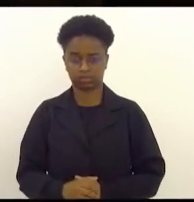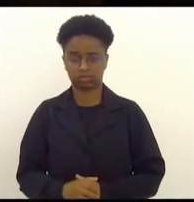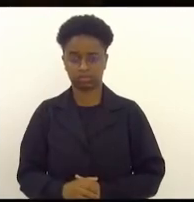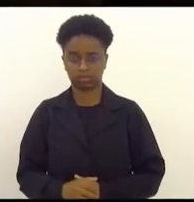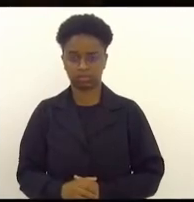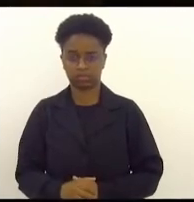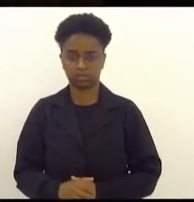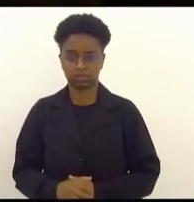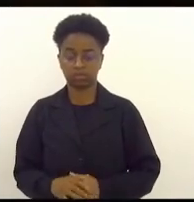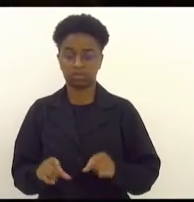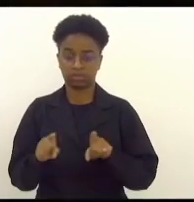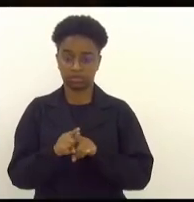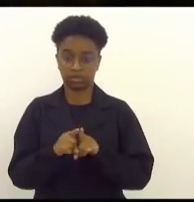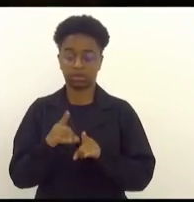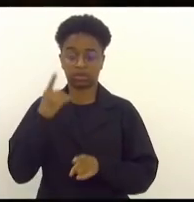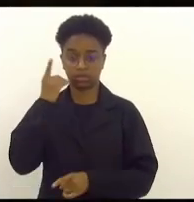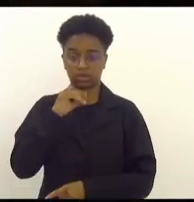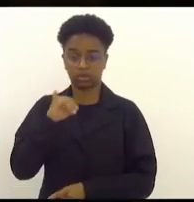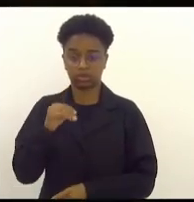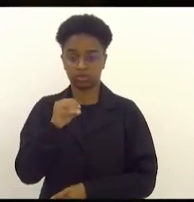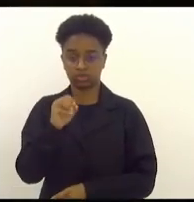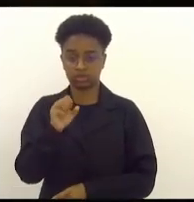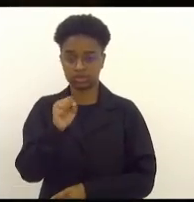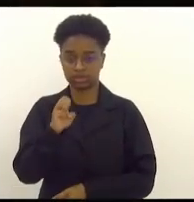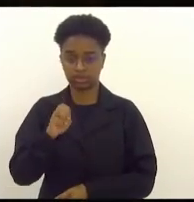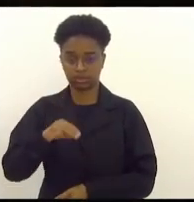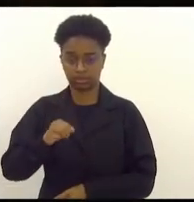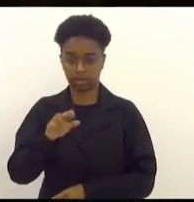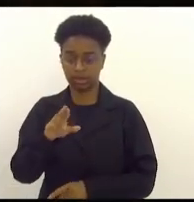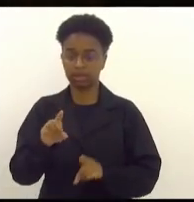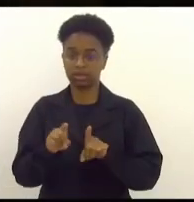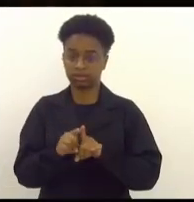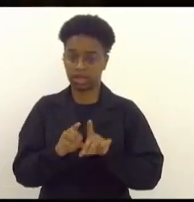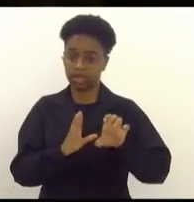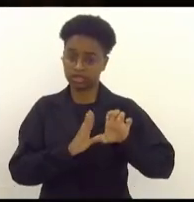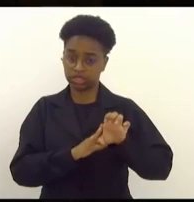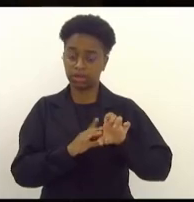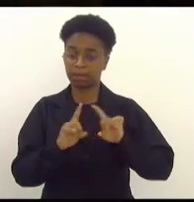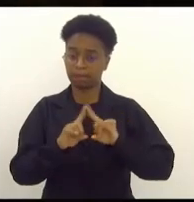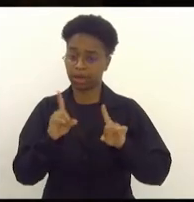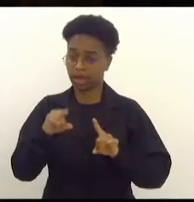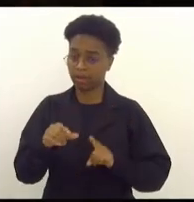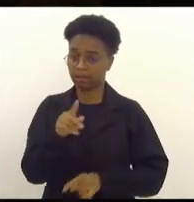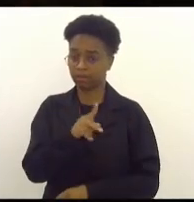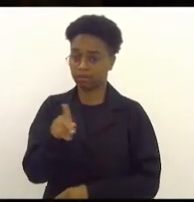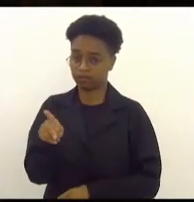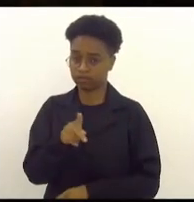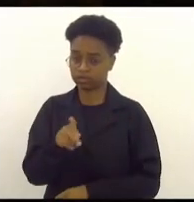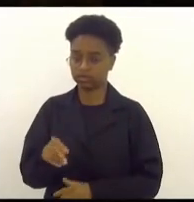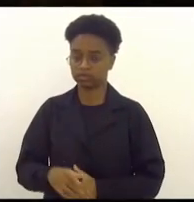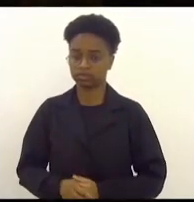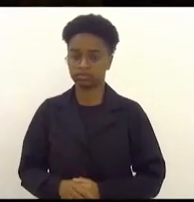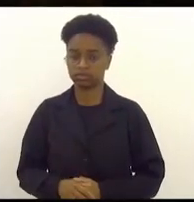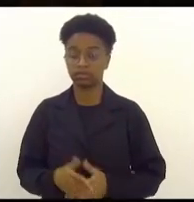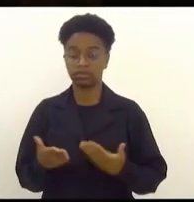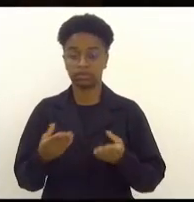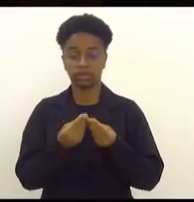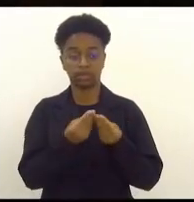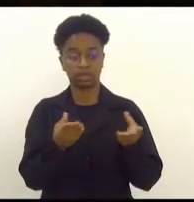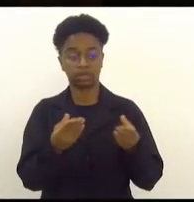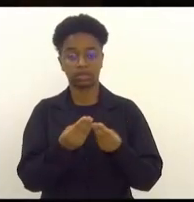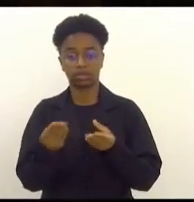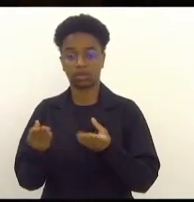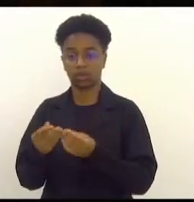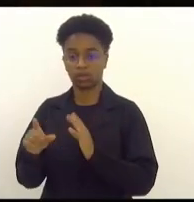e Deputado José Mar que é da corrente ideológica da esquerda mas é professor e aí ela distribui o livro